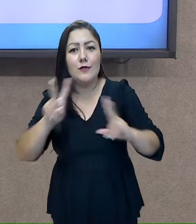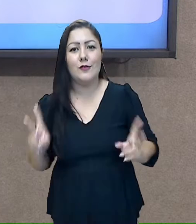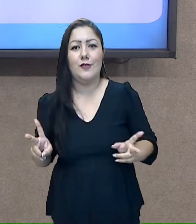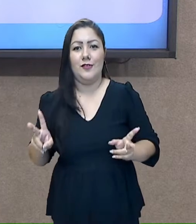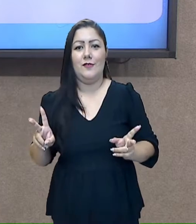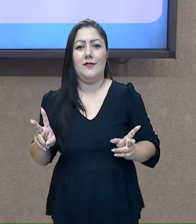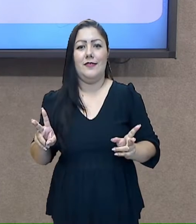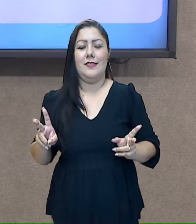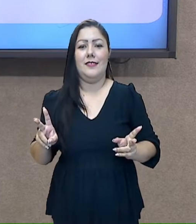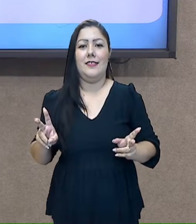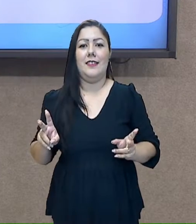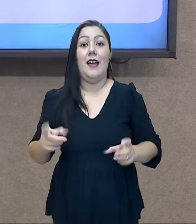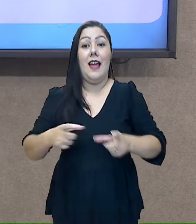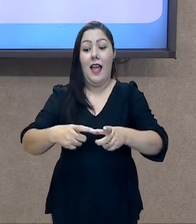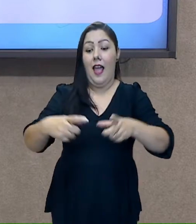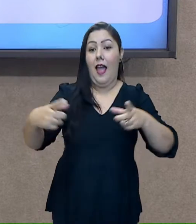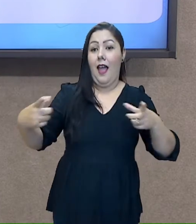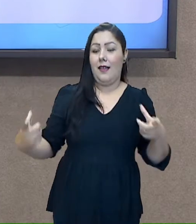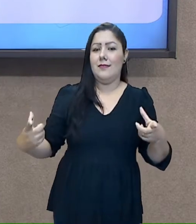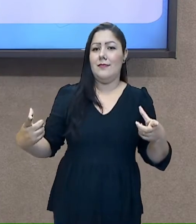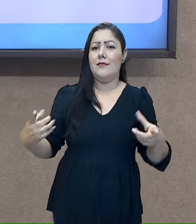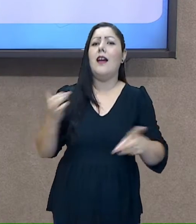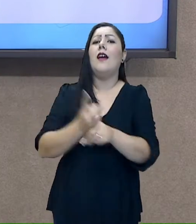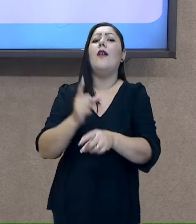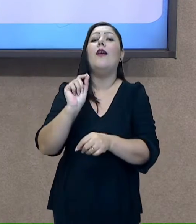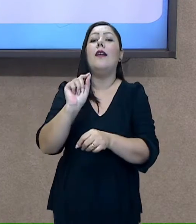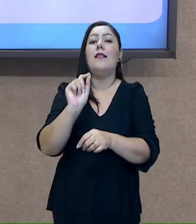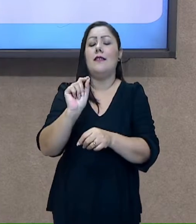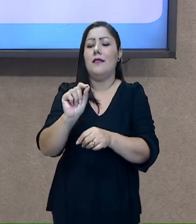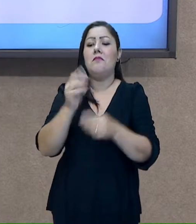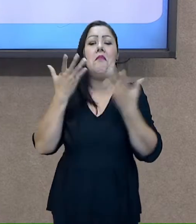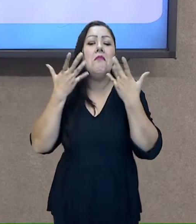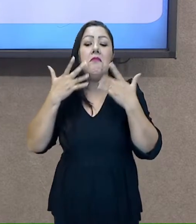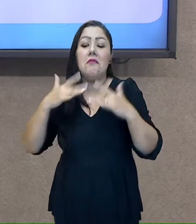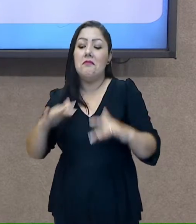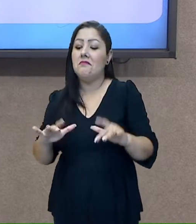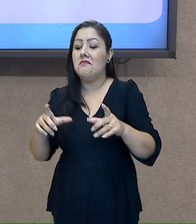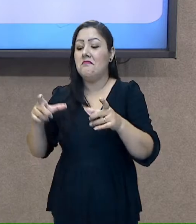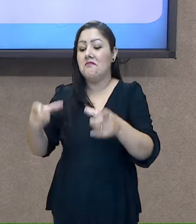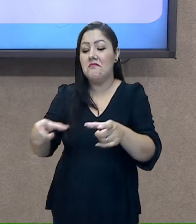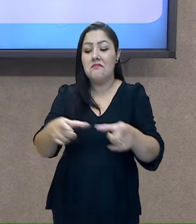maioria desses elementos é encontrado naturalmente.